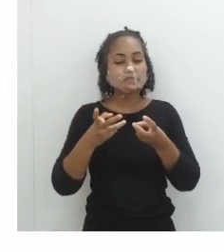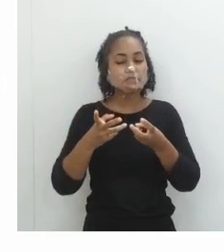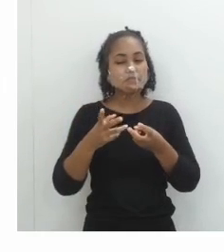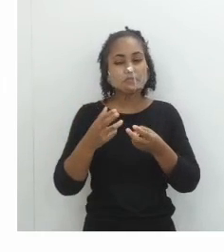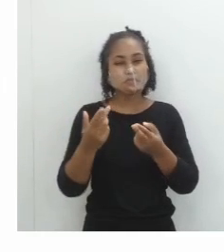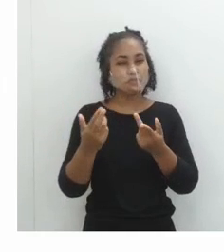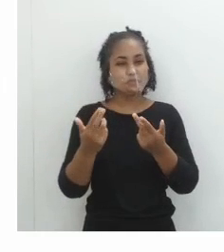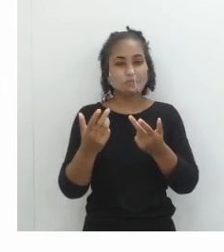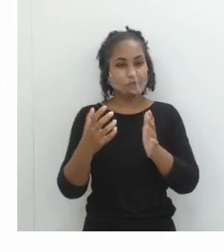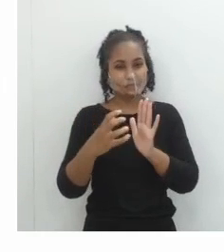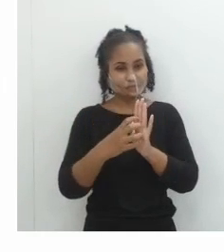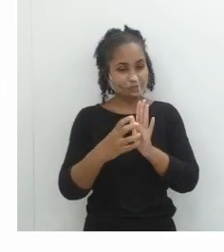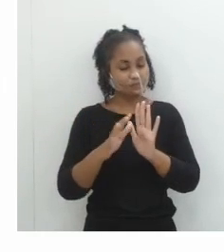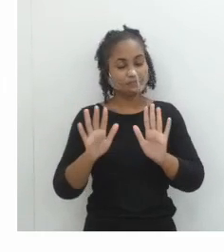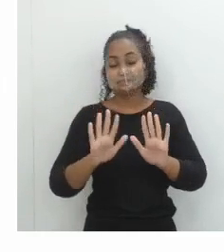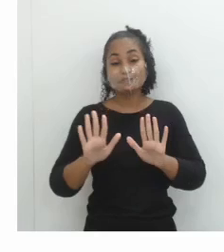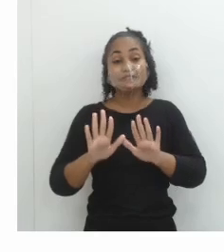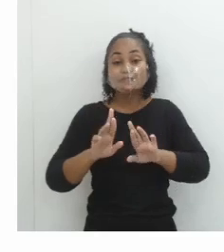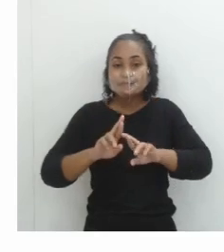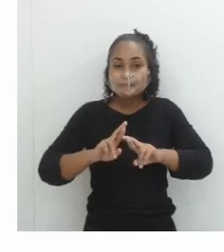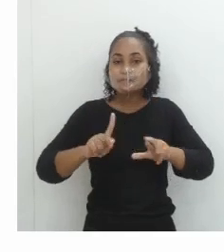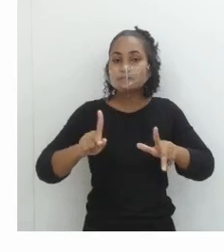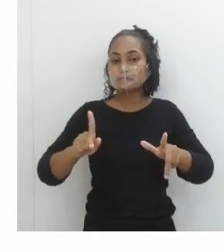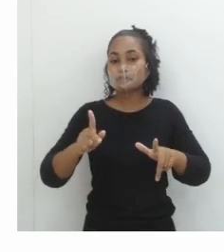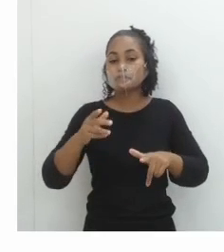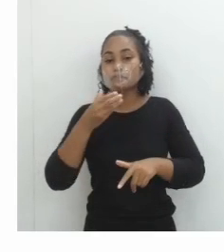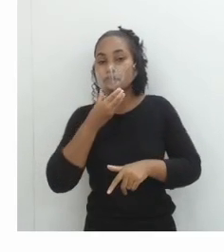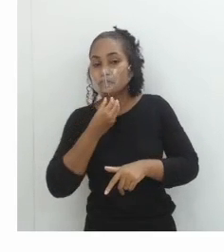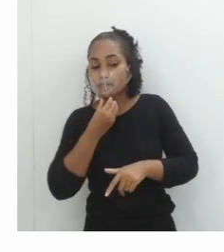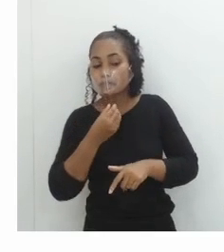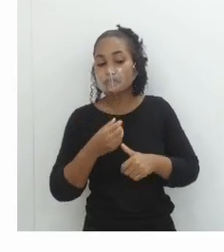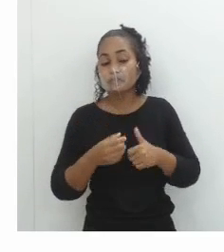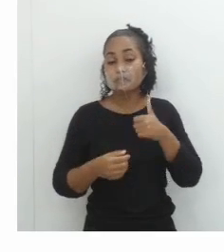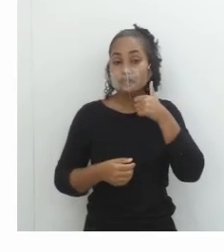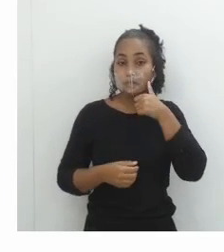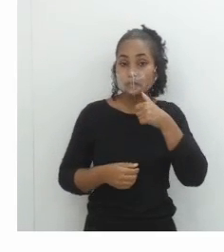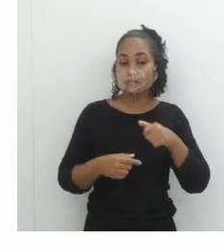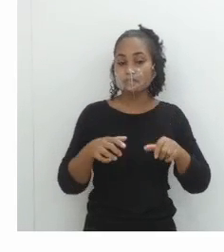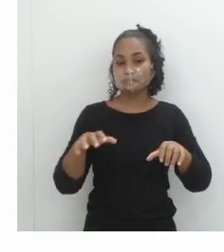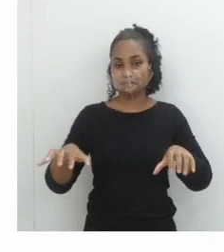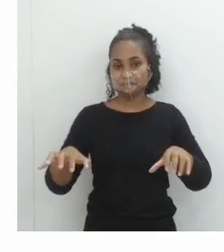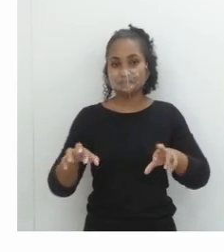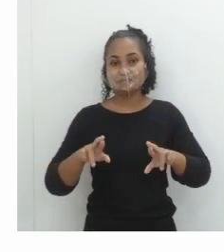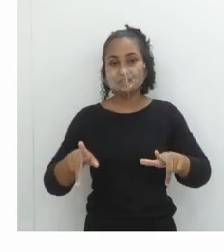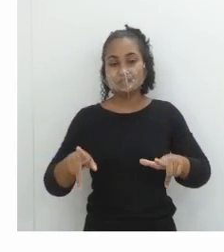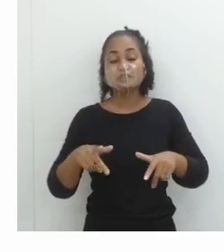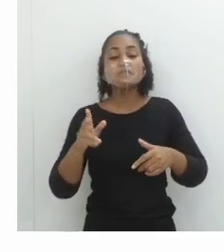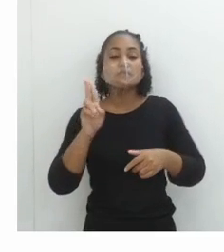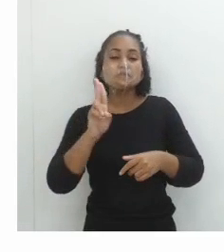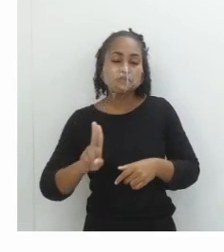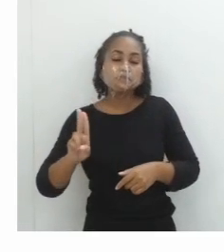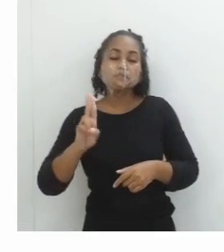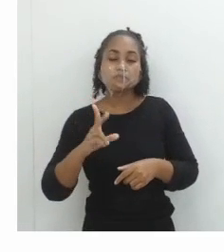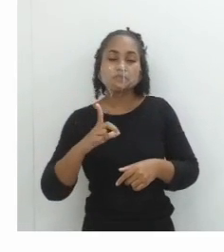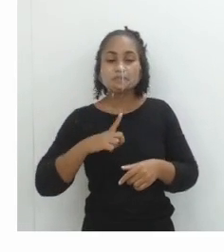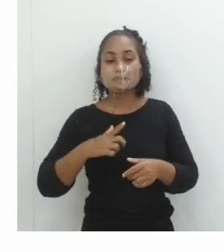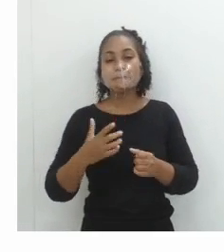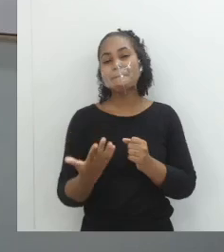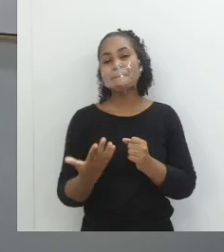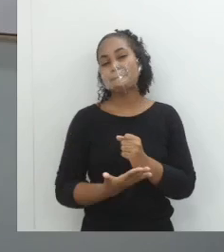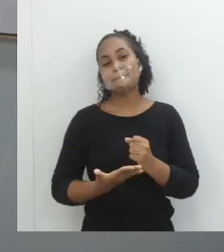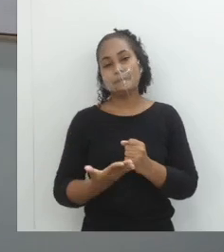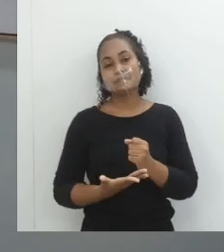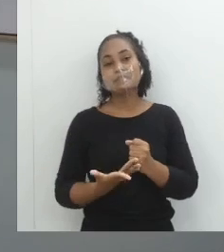os mesmos símbolos, são diferentes entre homens e mulheres. Então as escarificações, elas são utilizadas